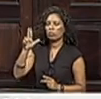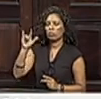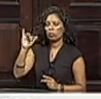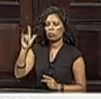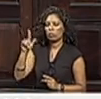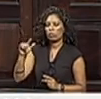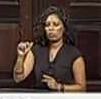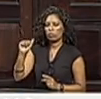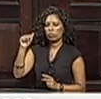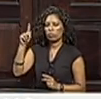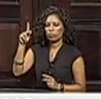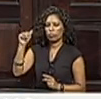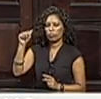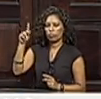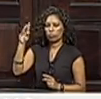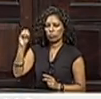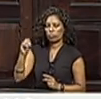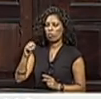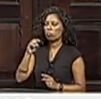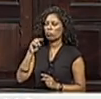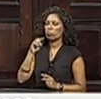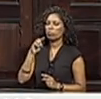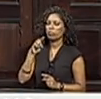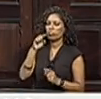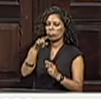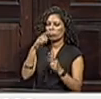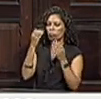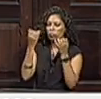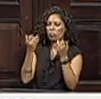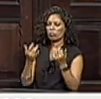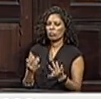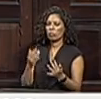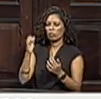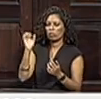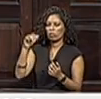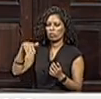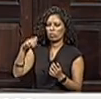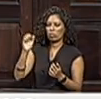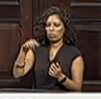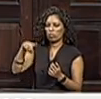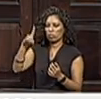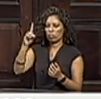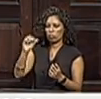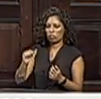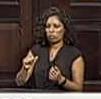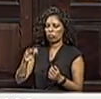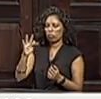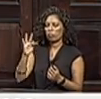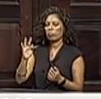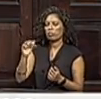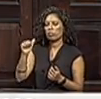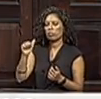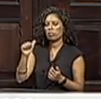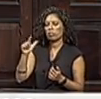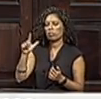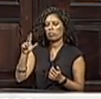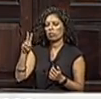Paulo. Senhor presidente, a emenda do deputado Flávio